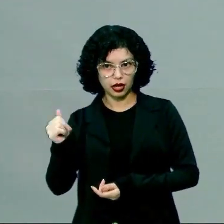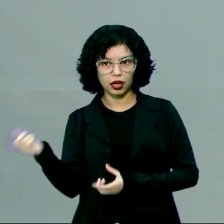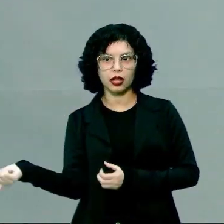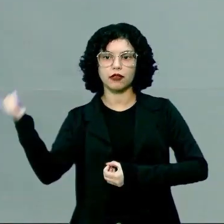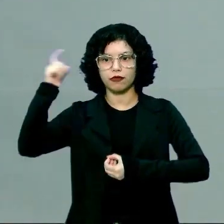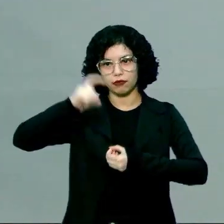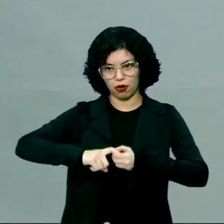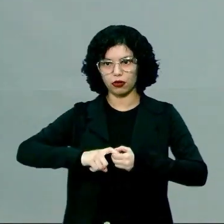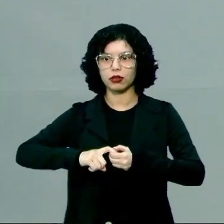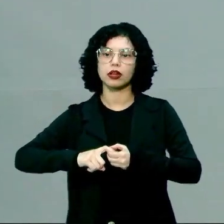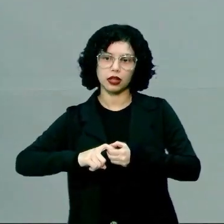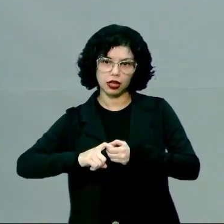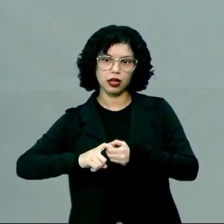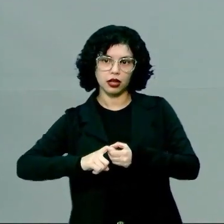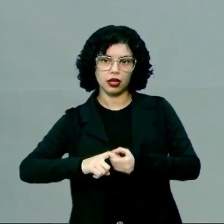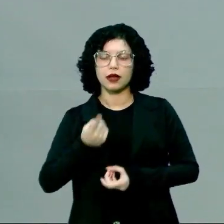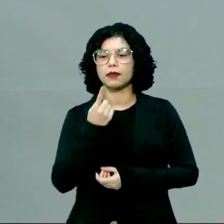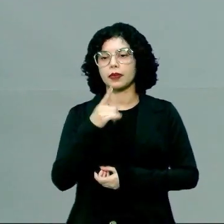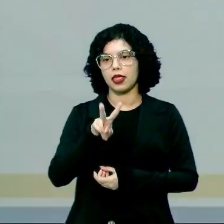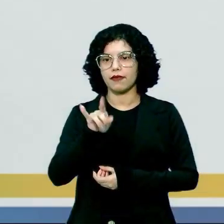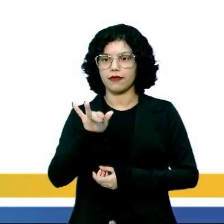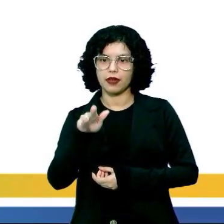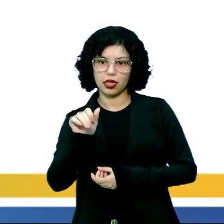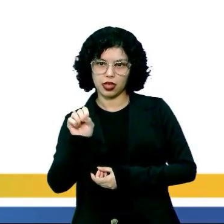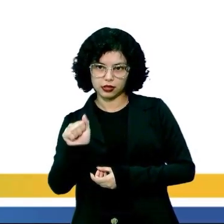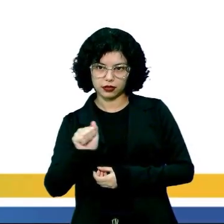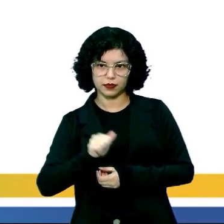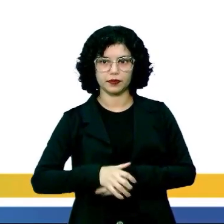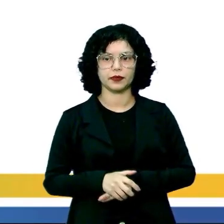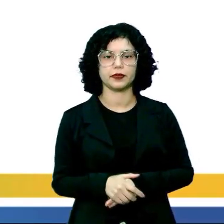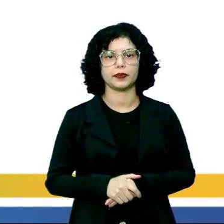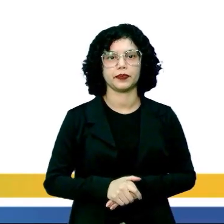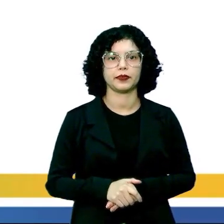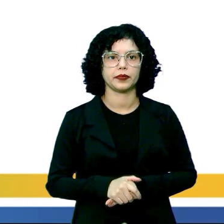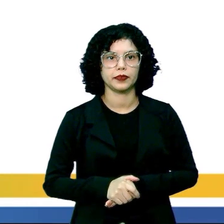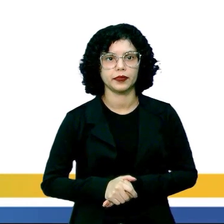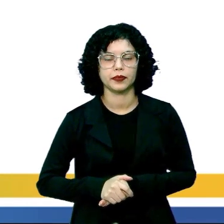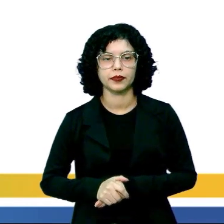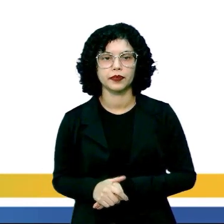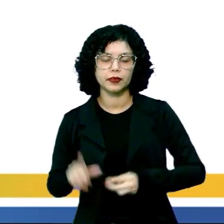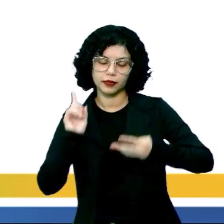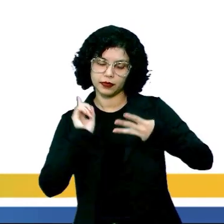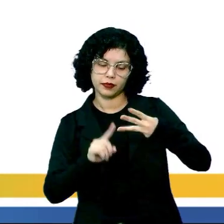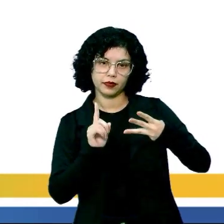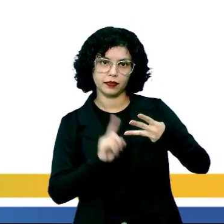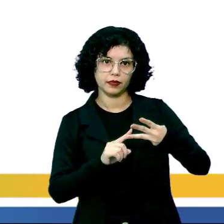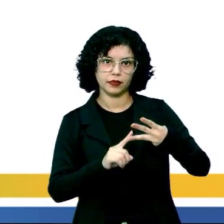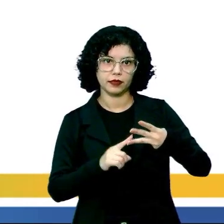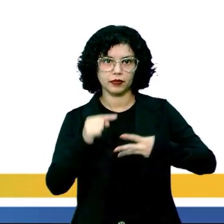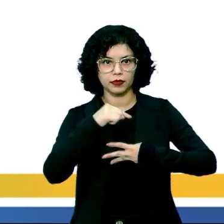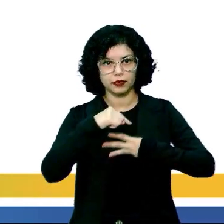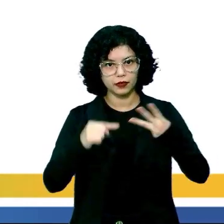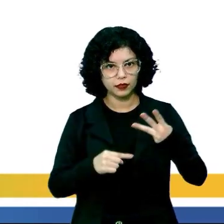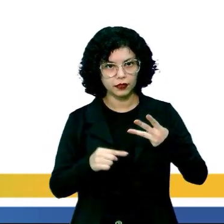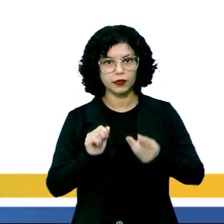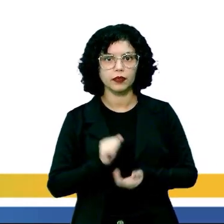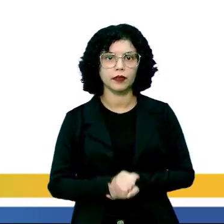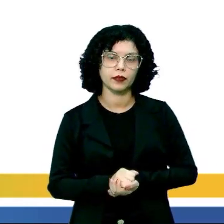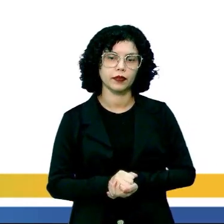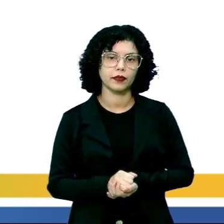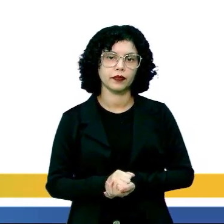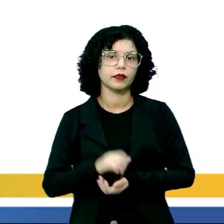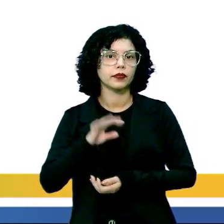artérias, chega pelas veias, tá certo? Ela também tem as 3 túnicas, né? Os